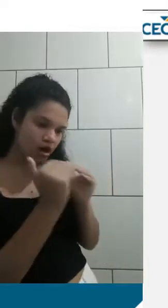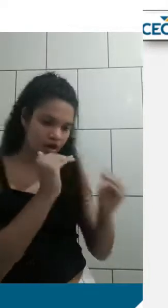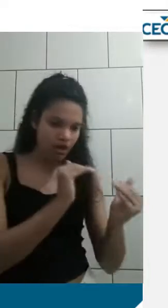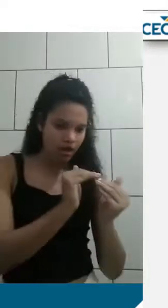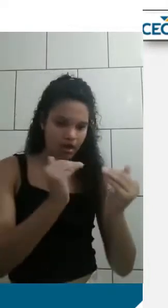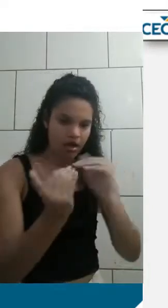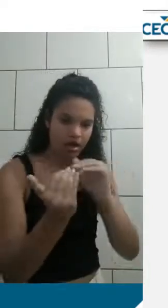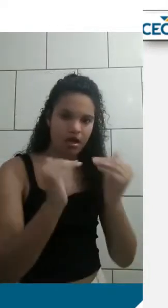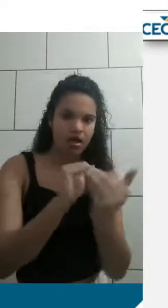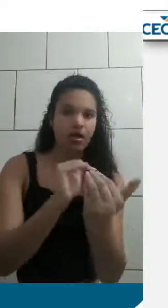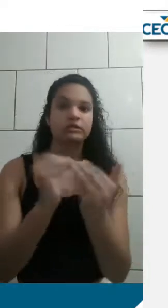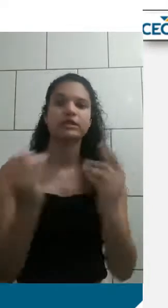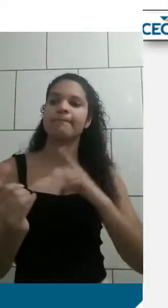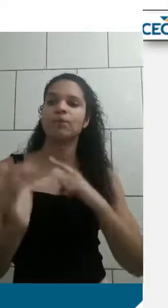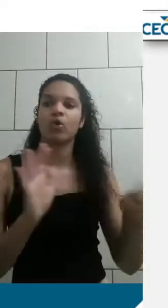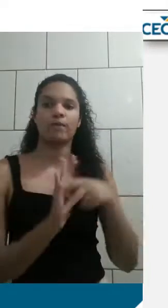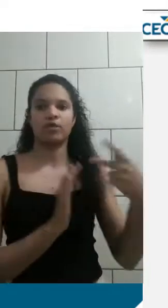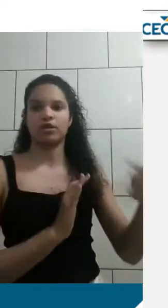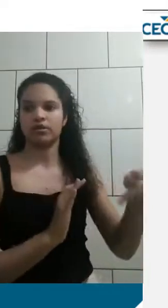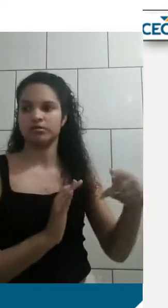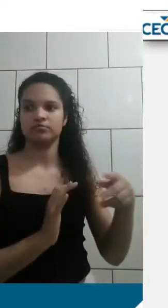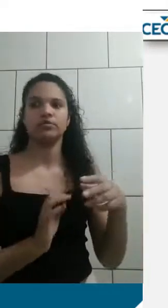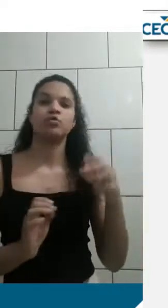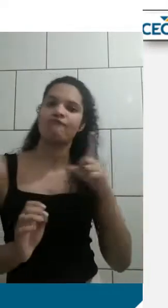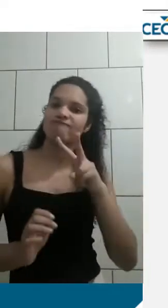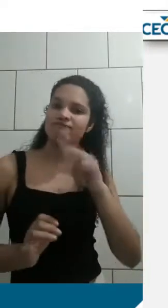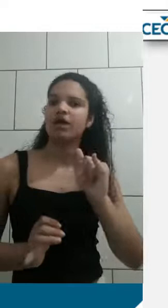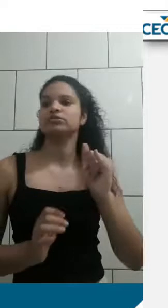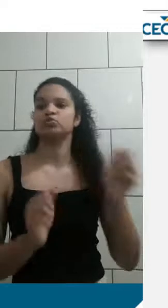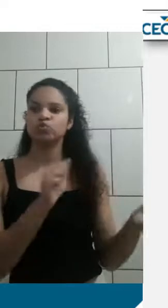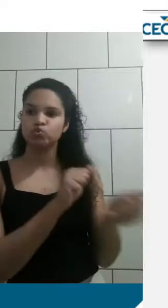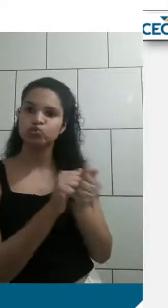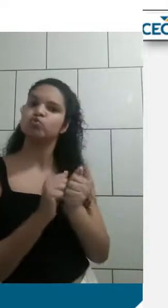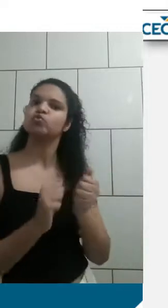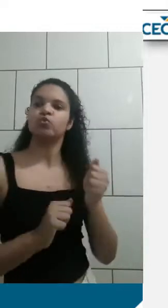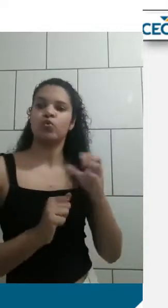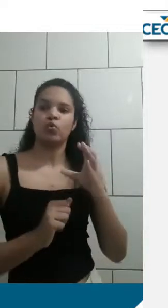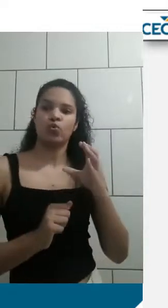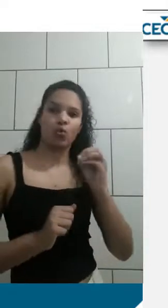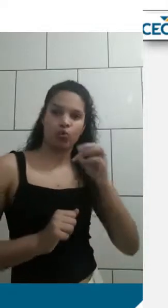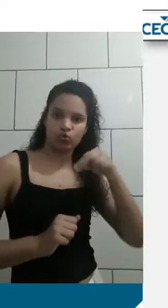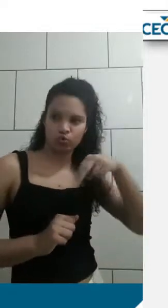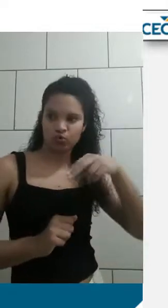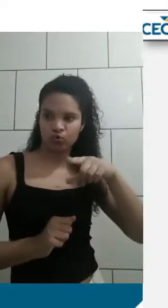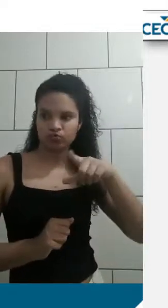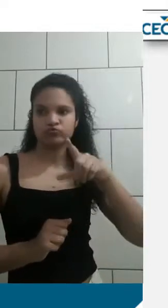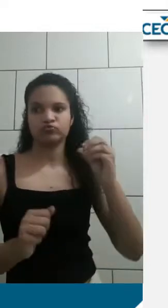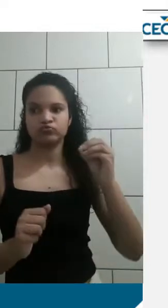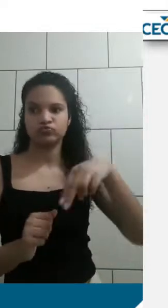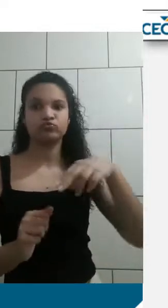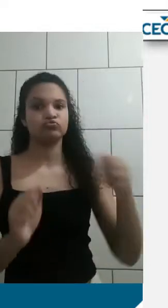nitrogenadas, vai trazer o aminoácido correspondente ao códon que está sendo lido. Então aqui nesse nosso